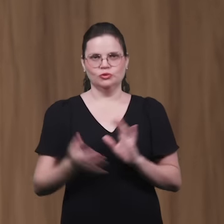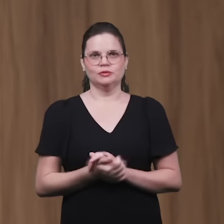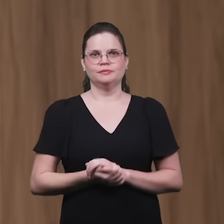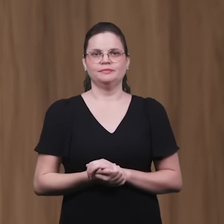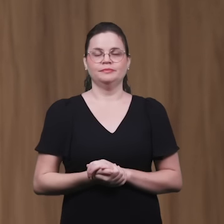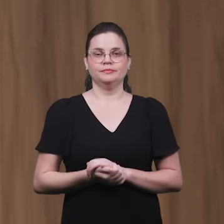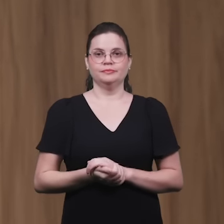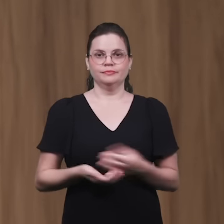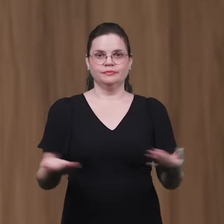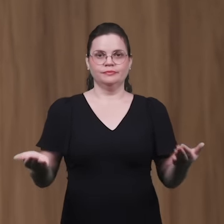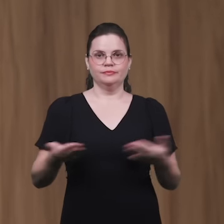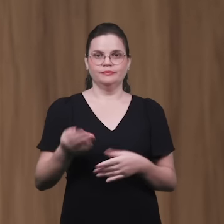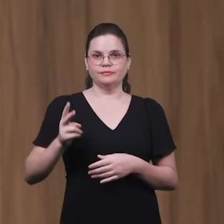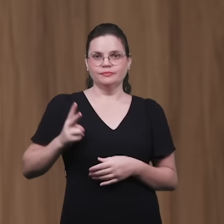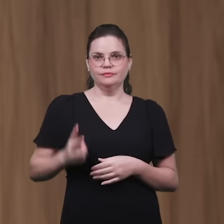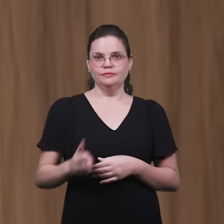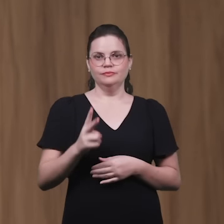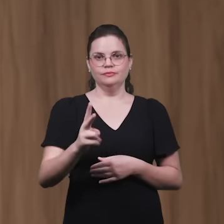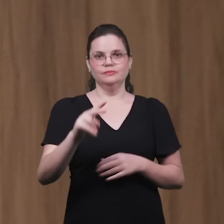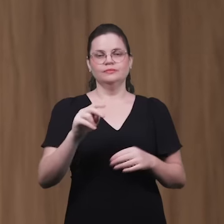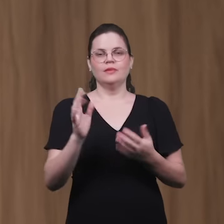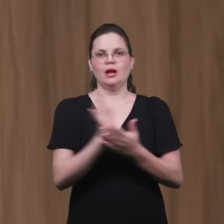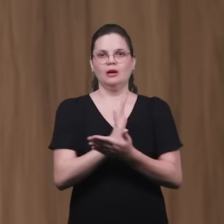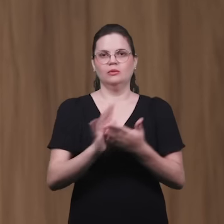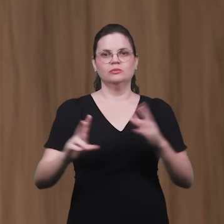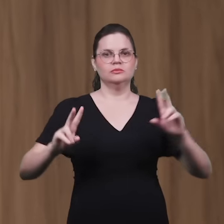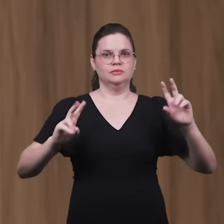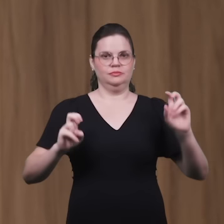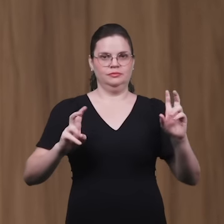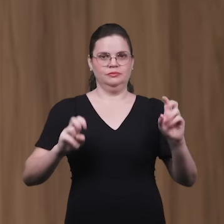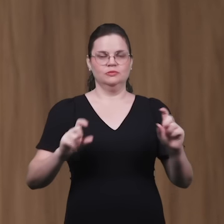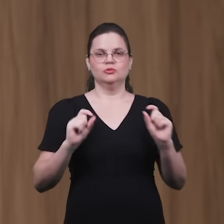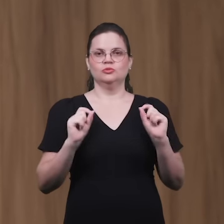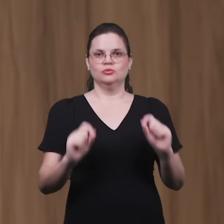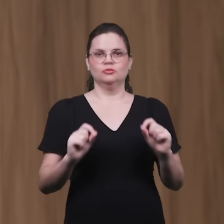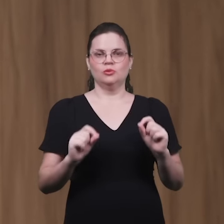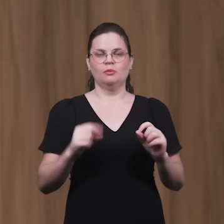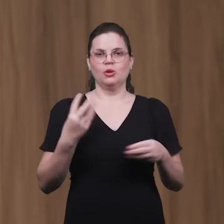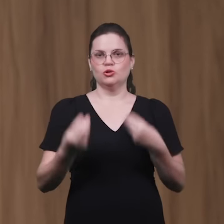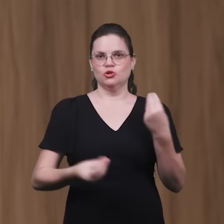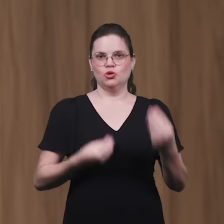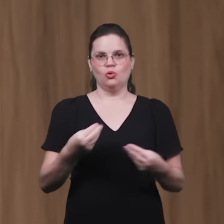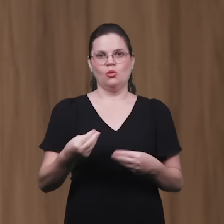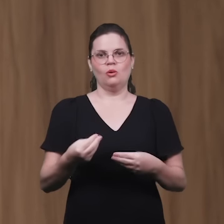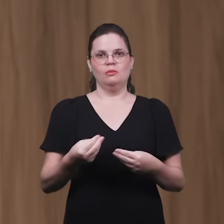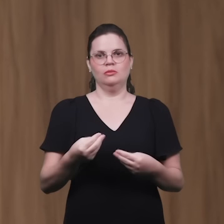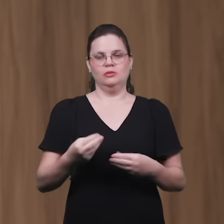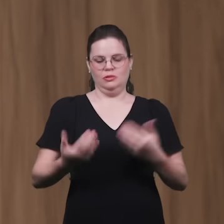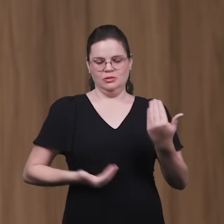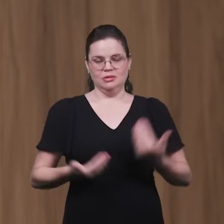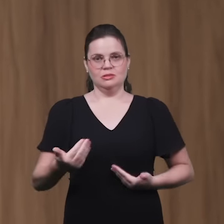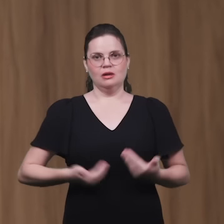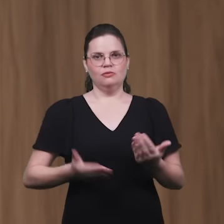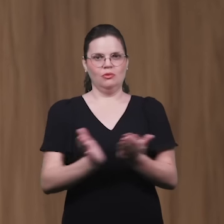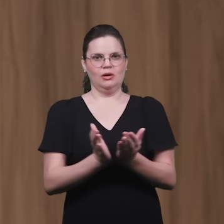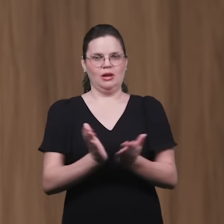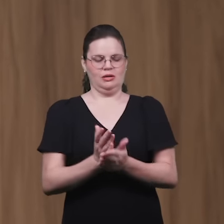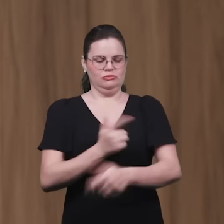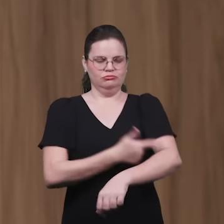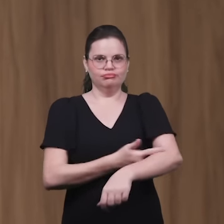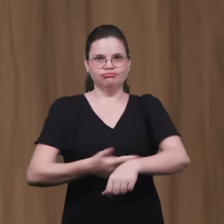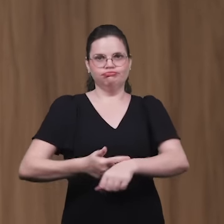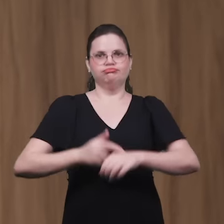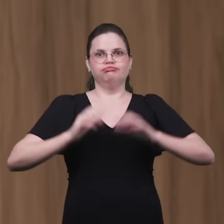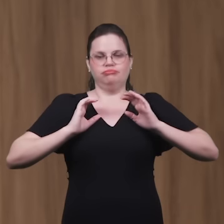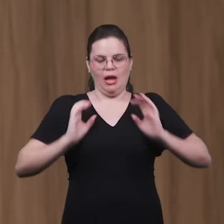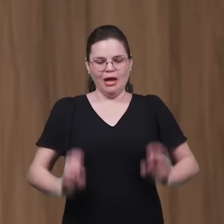dar continuidade a mais alguns aspectos relacionados à questão da disciplina do crente, em questão ética,